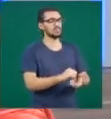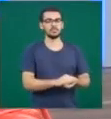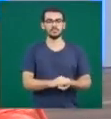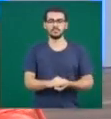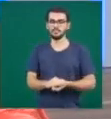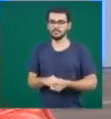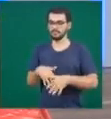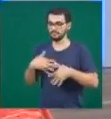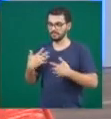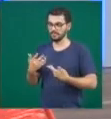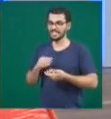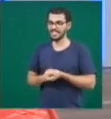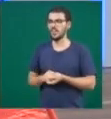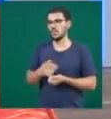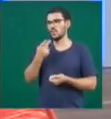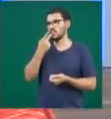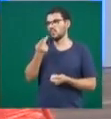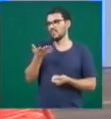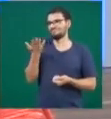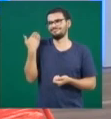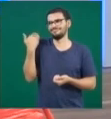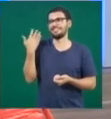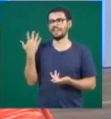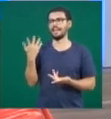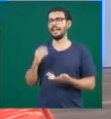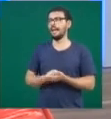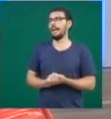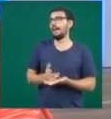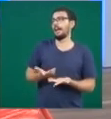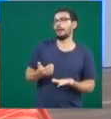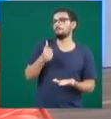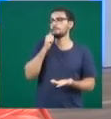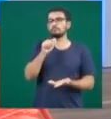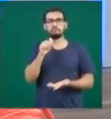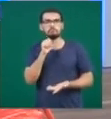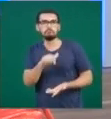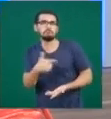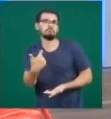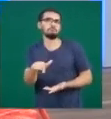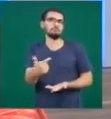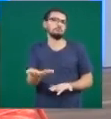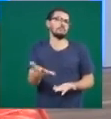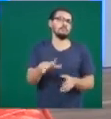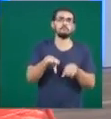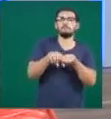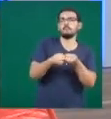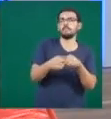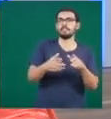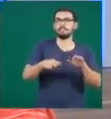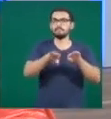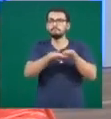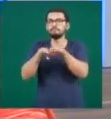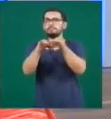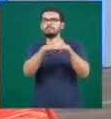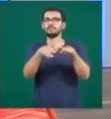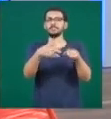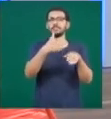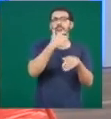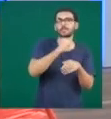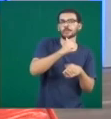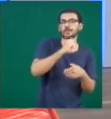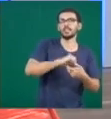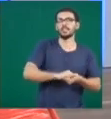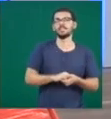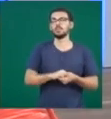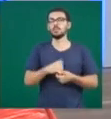essa era a fala que eles usavam. Então, assim, que antigamente a mulher não era tão qualificada quanto os homens, ela não estudava em lugares